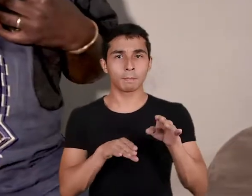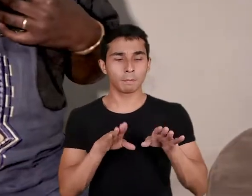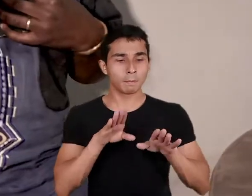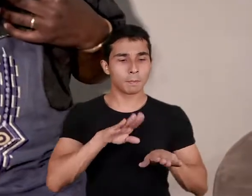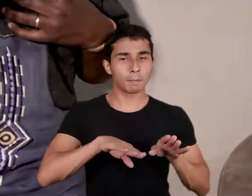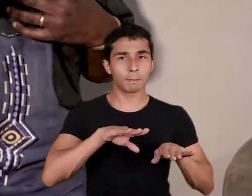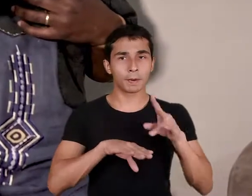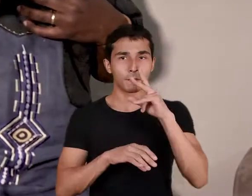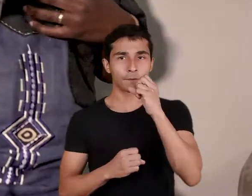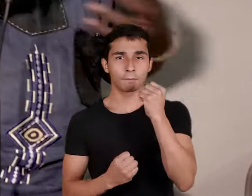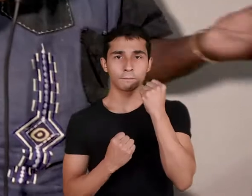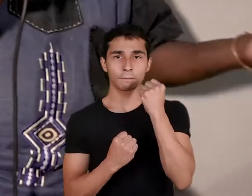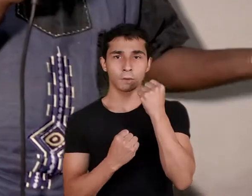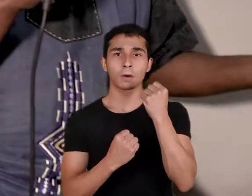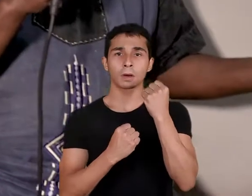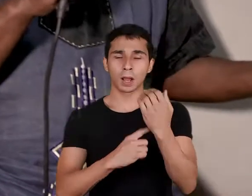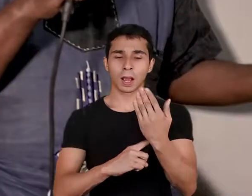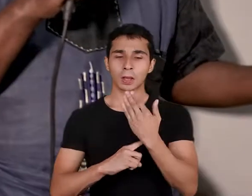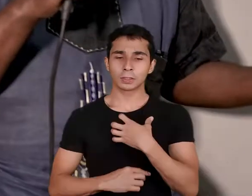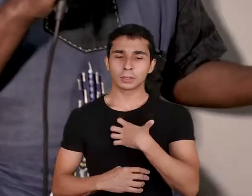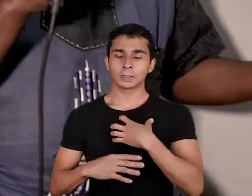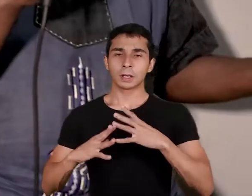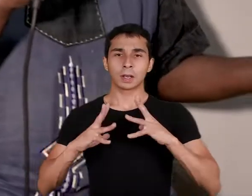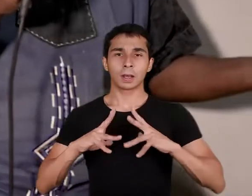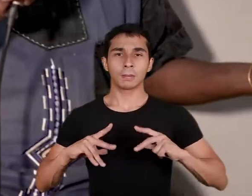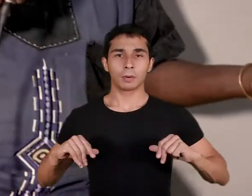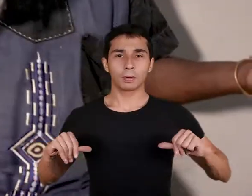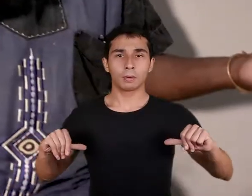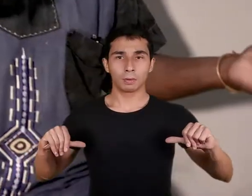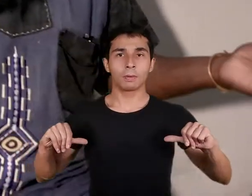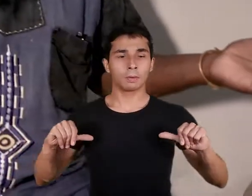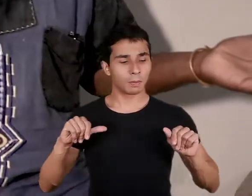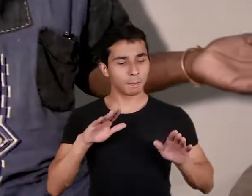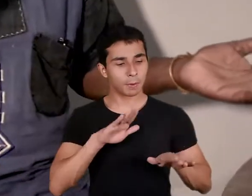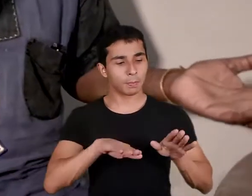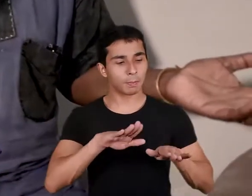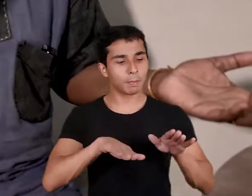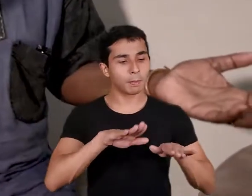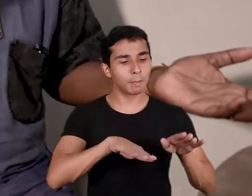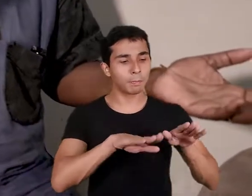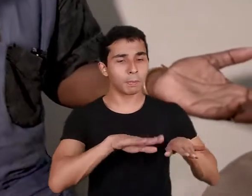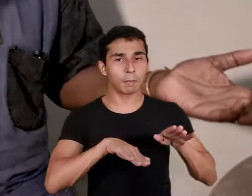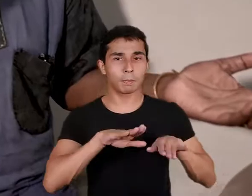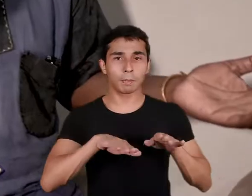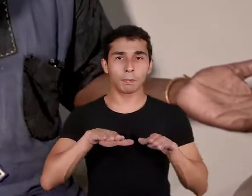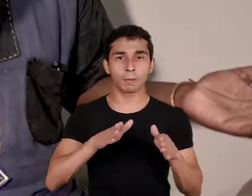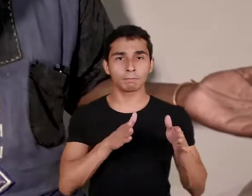pra purificar. Toque, lé, rompe o rom para